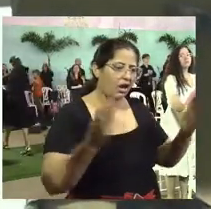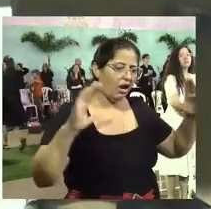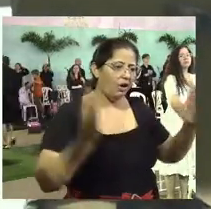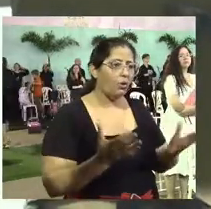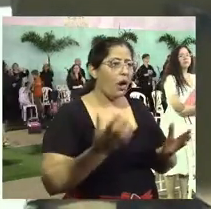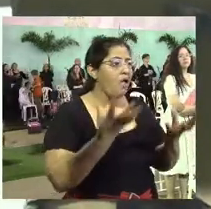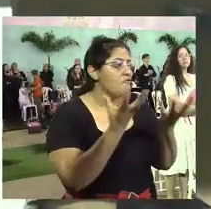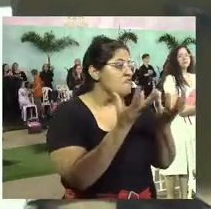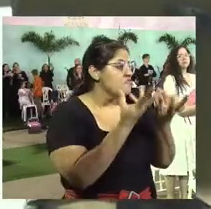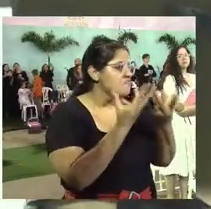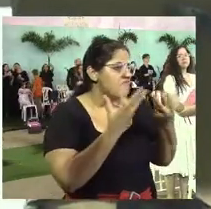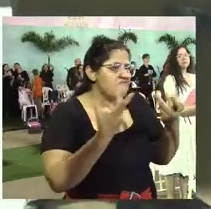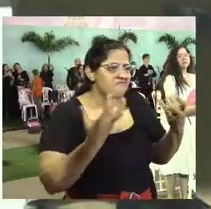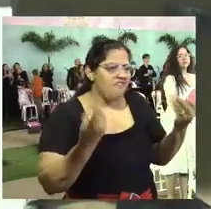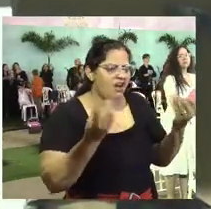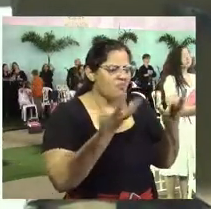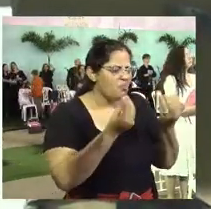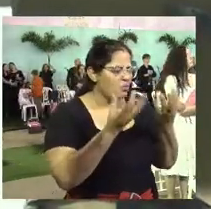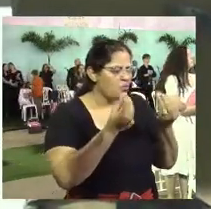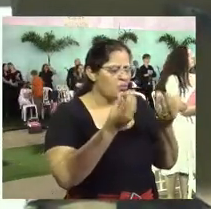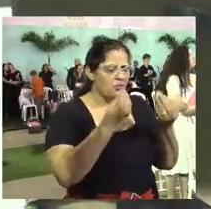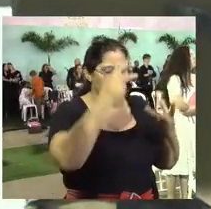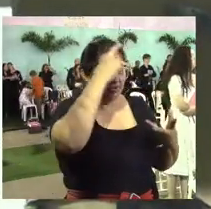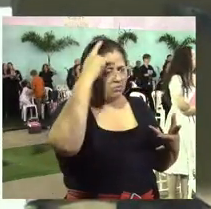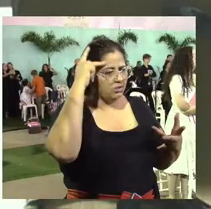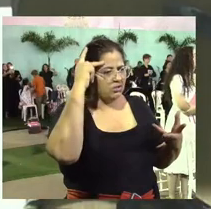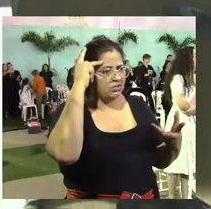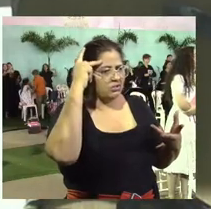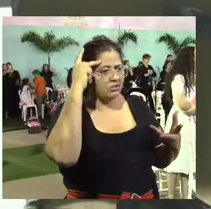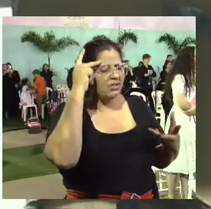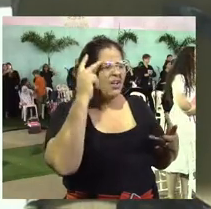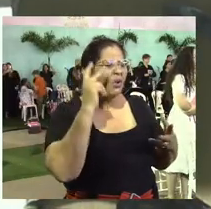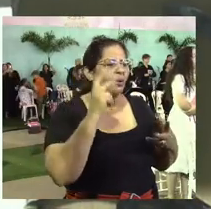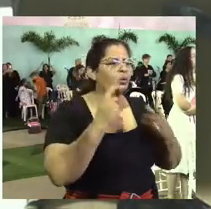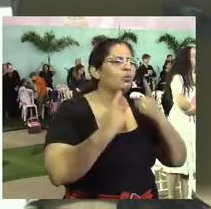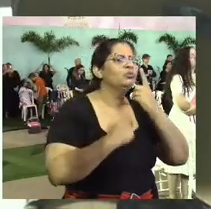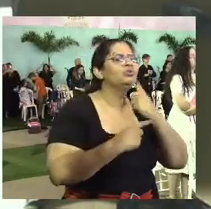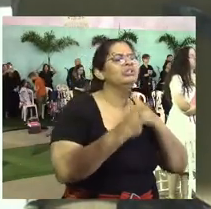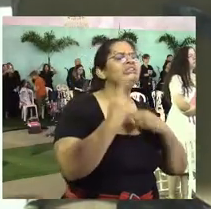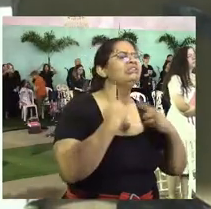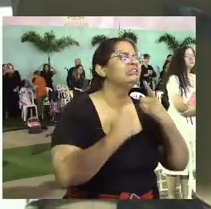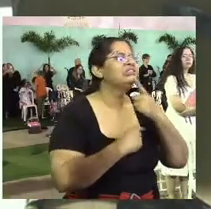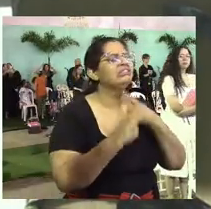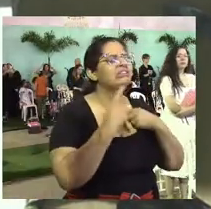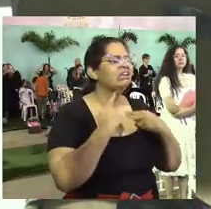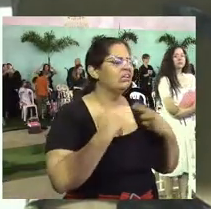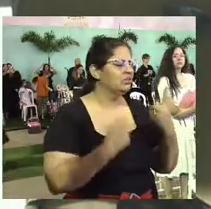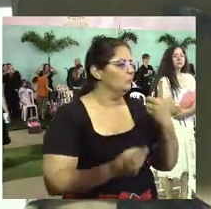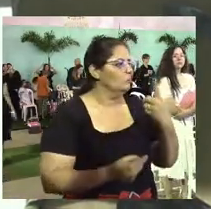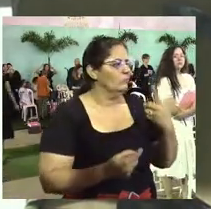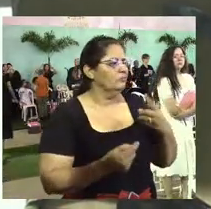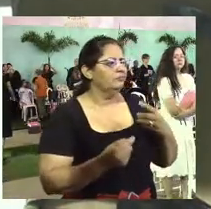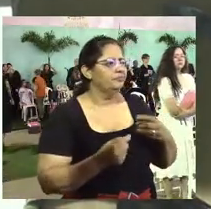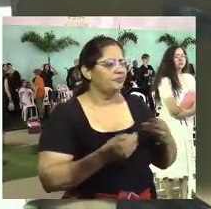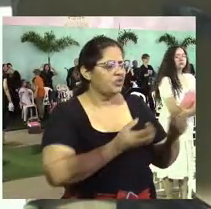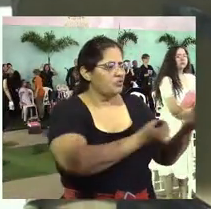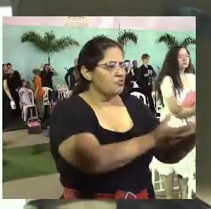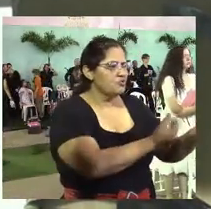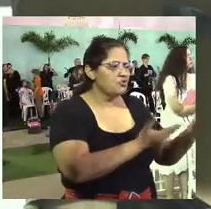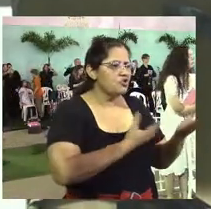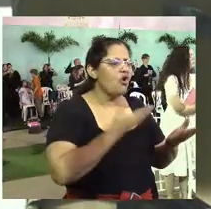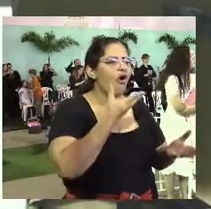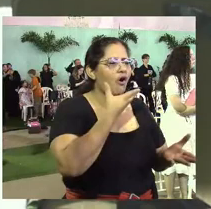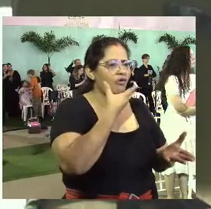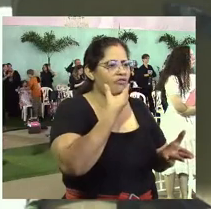veio uma multidão na frente mas dentro que vieram tinha mais um esfomeado um jovem adolescente ele